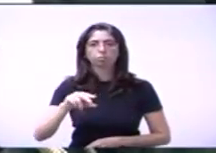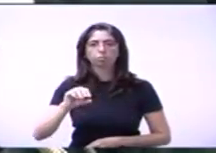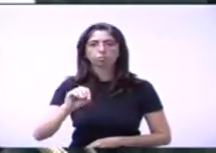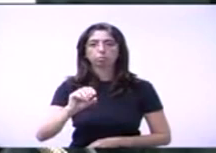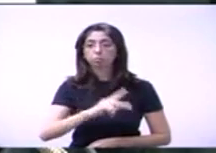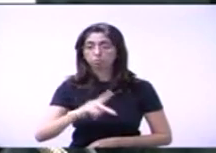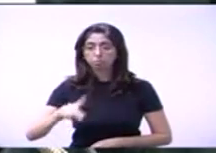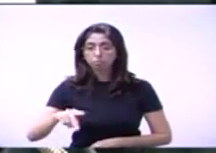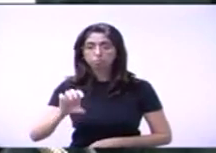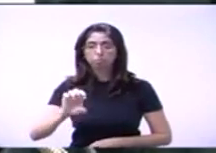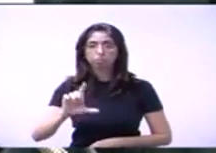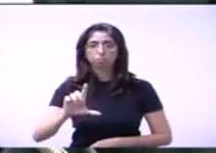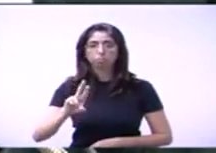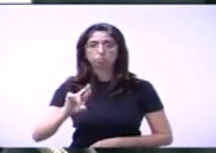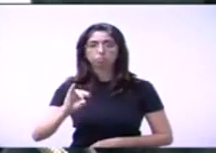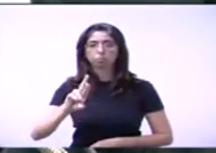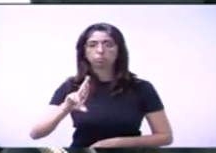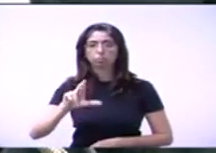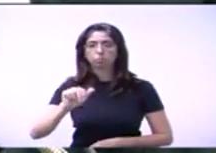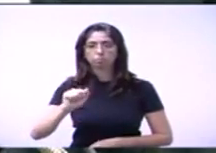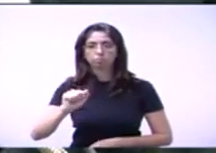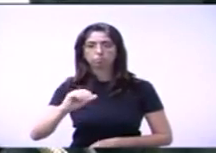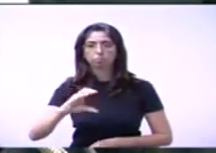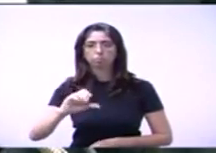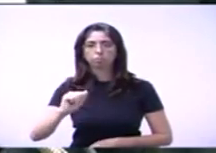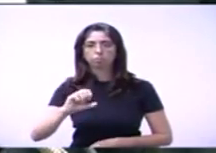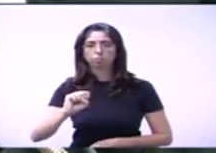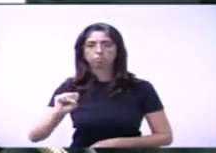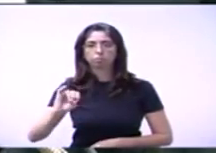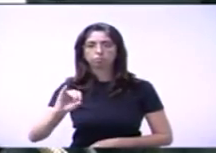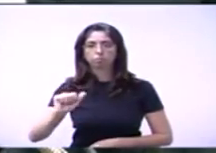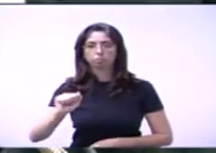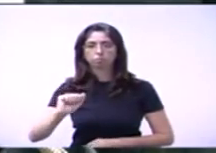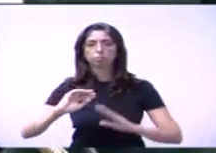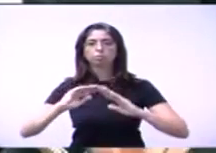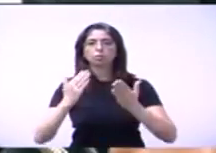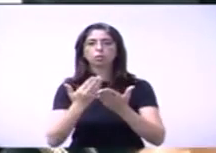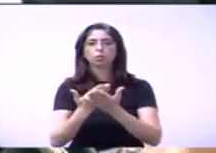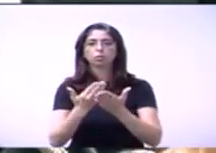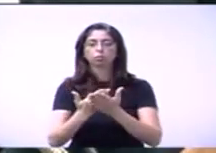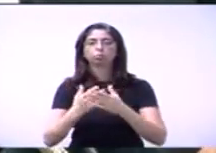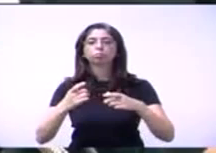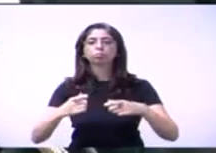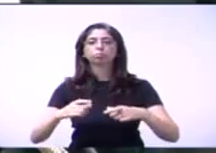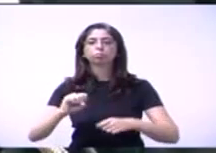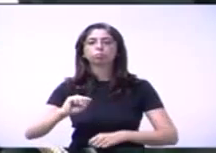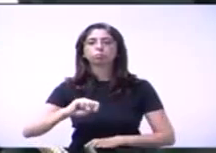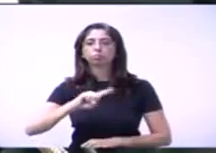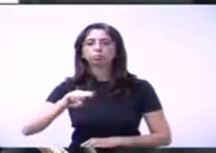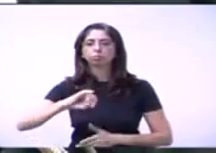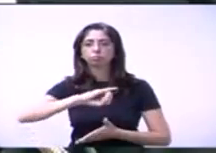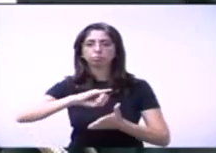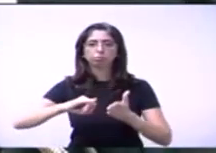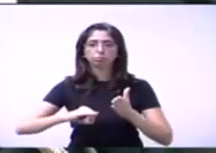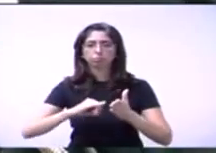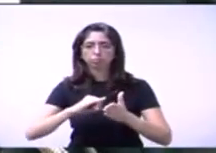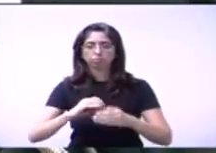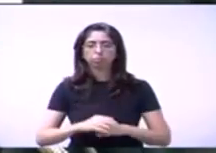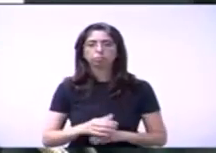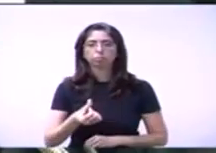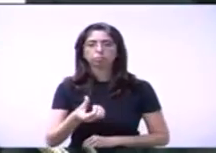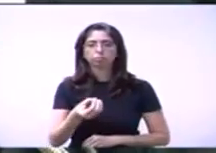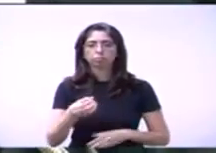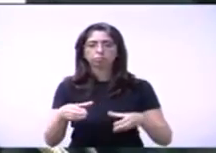Elvira Cássia de Oliveira, a Escola Municipal do bairro São José. Pareceres 60 da Comissão de